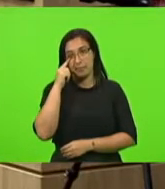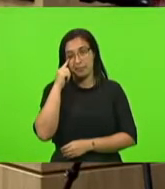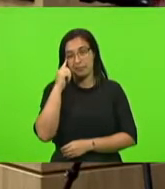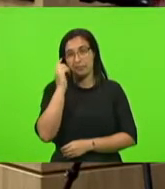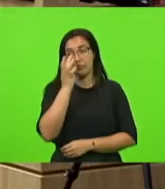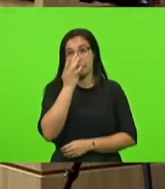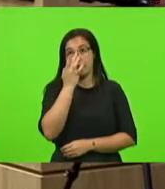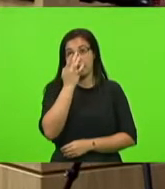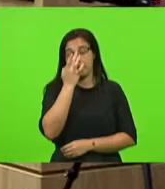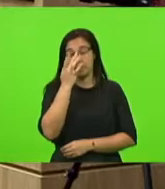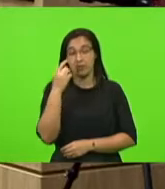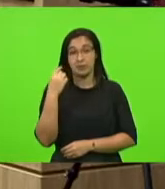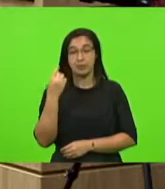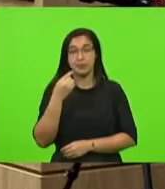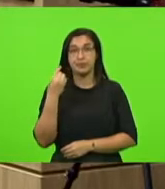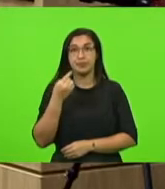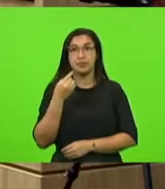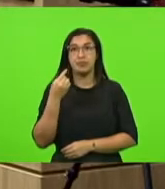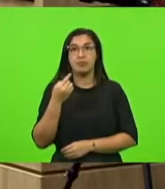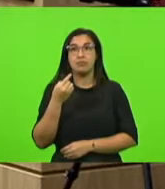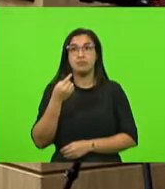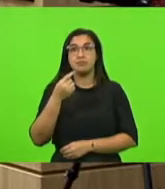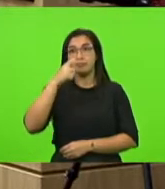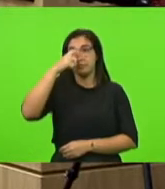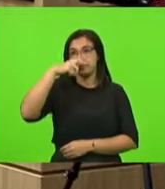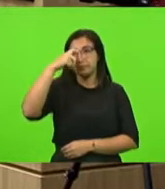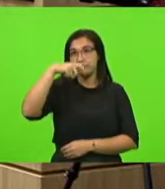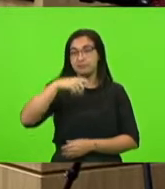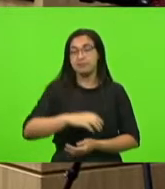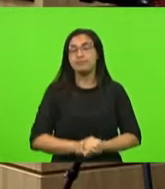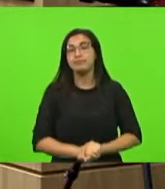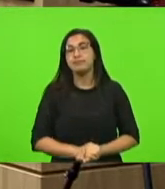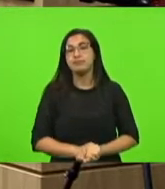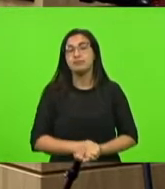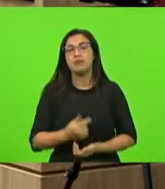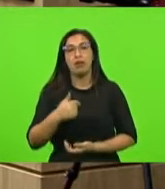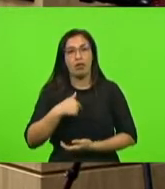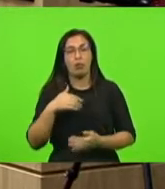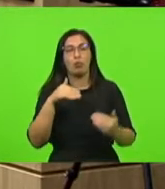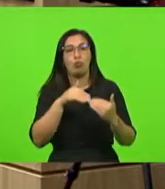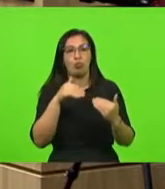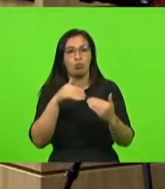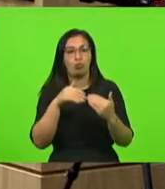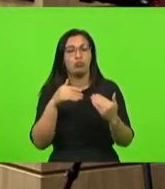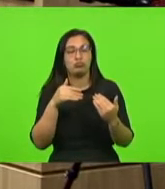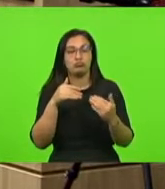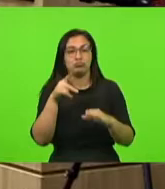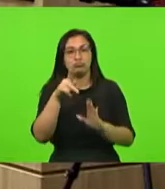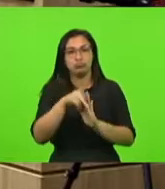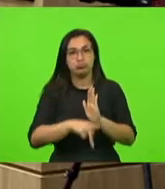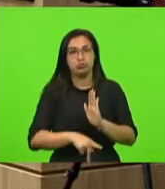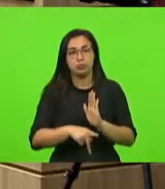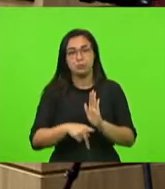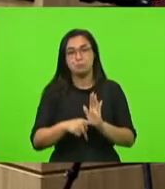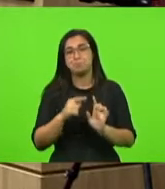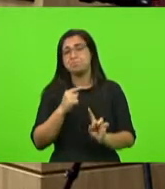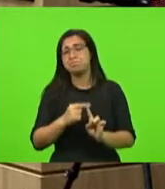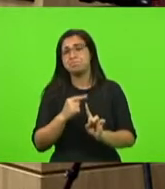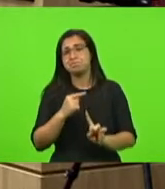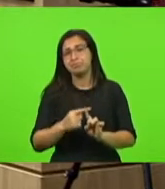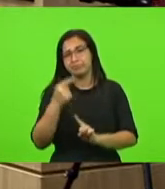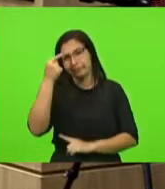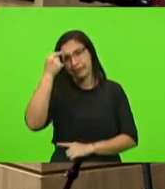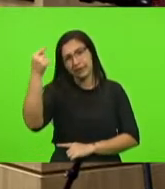100%. Deputado Maurício Kudillac. Eu sou favorável ao projeto, senhor presidente, porque eu